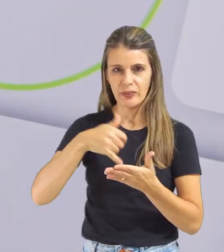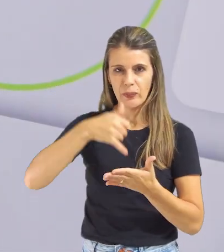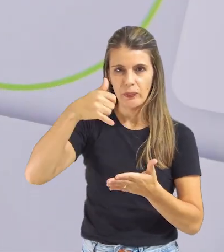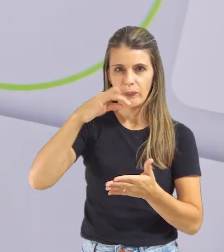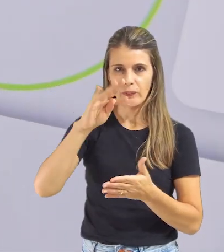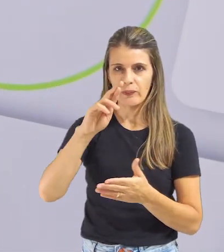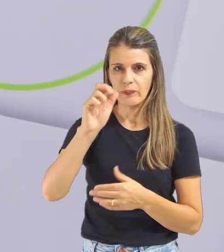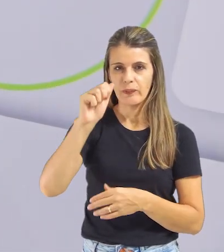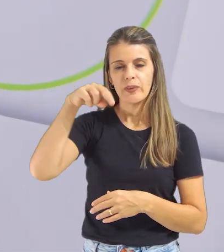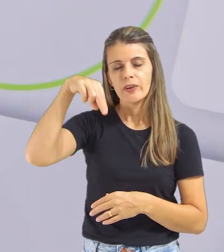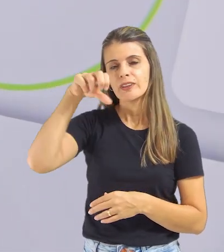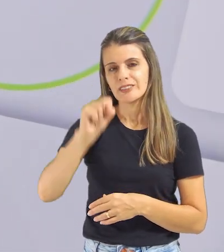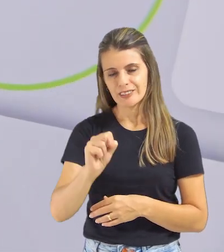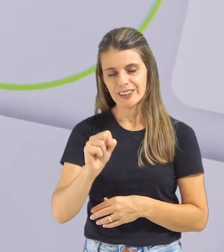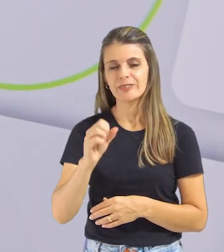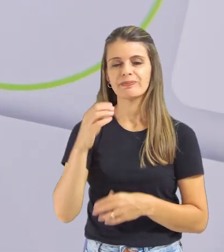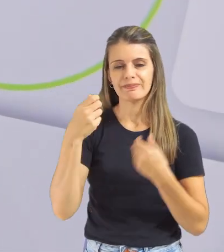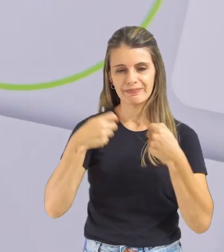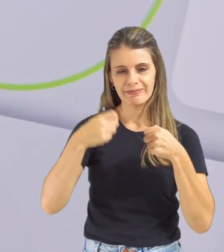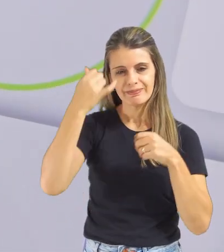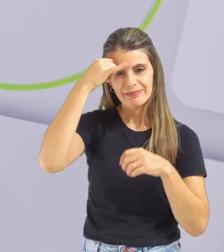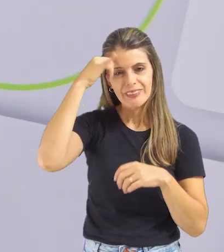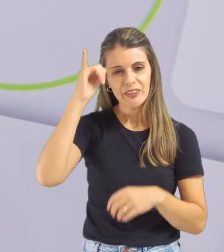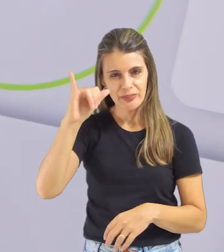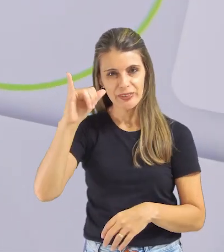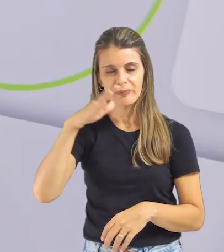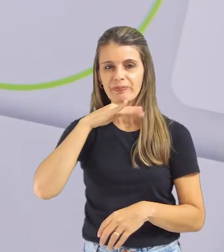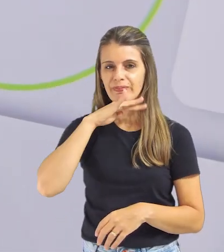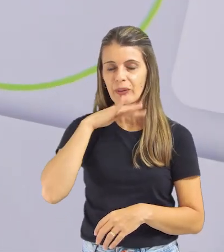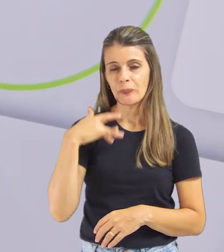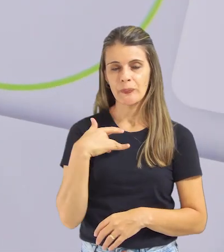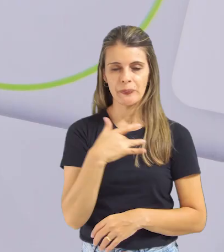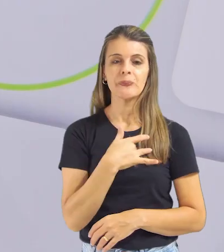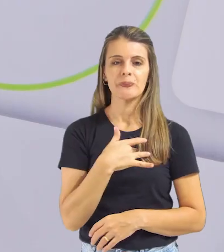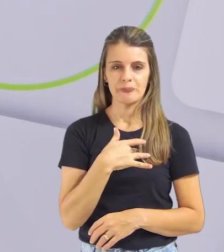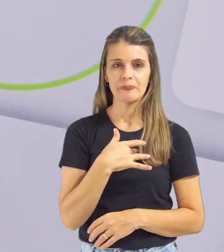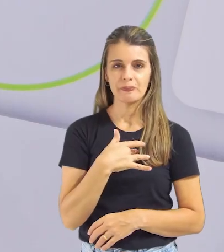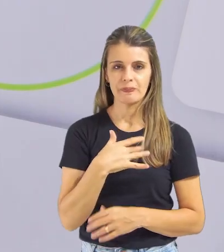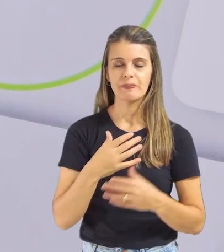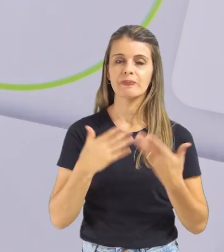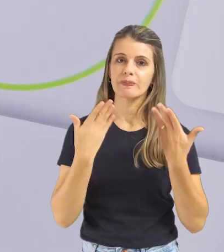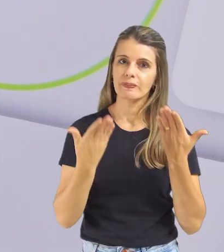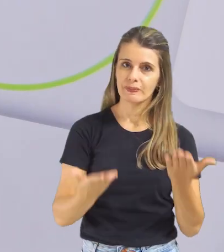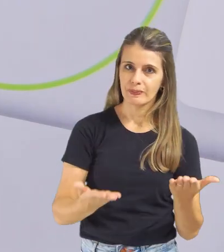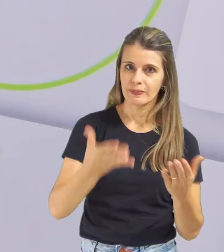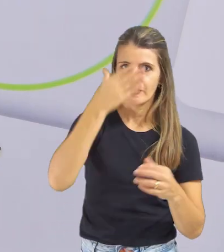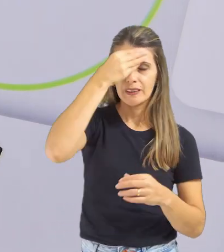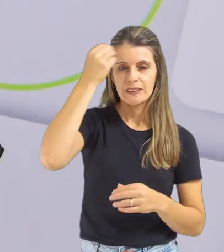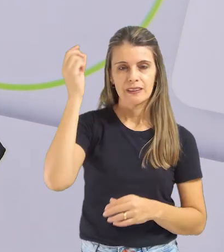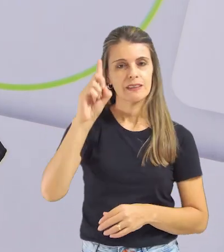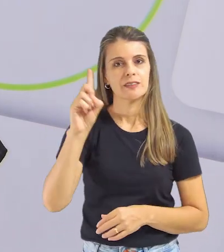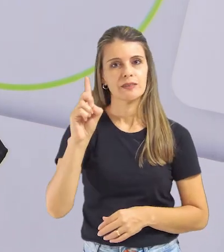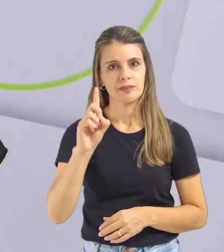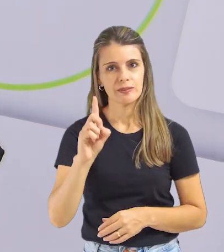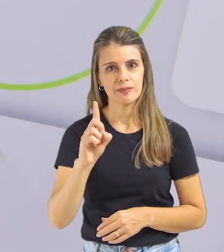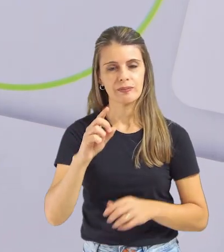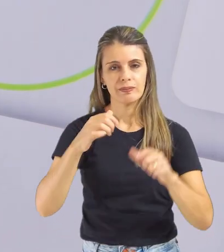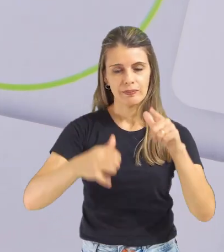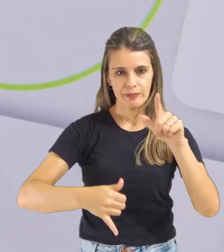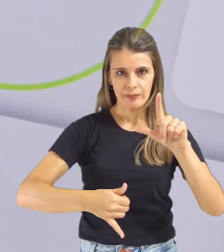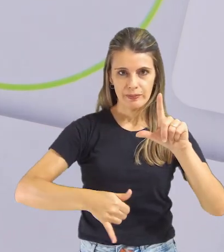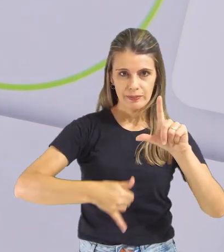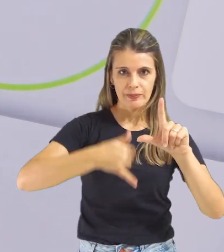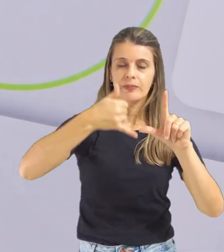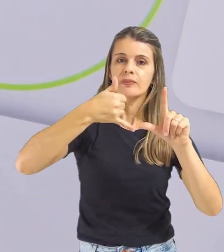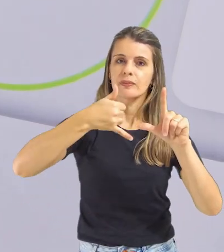gordura sólida é aquela que vai se solidificar e acumular nos vasos e veias. Então, pessoal, não esqueça, né,